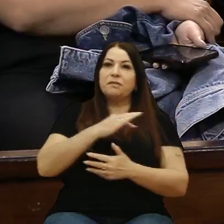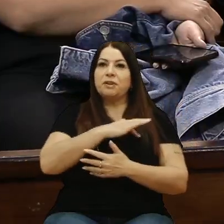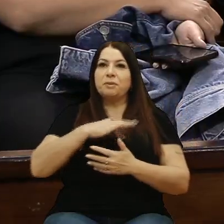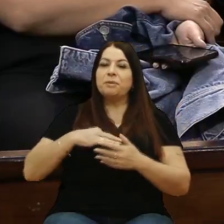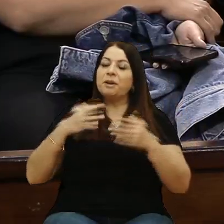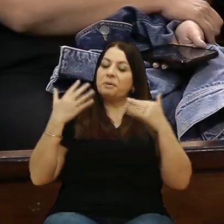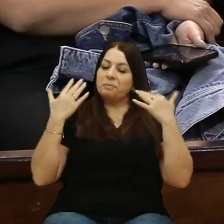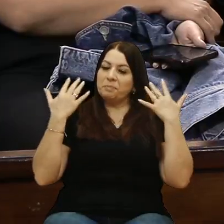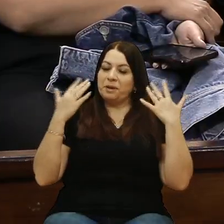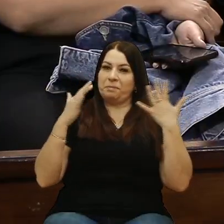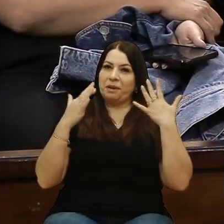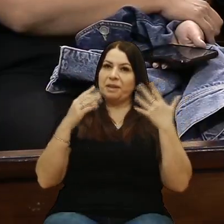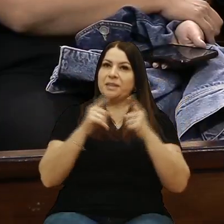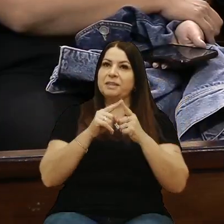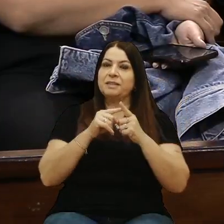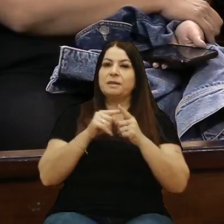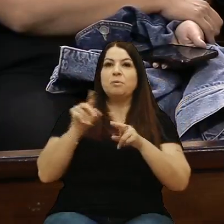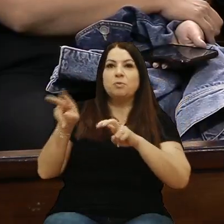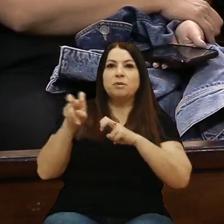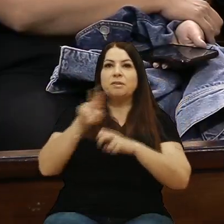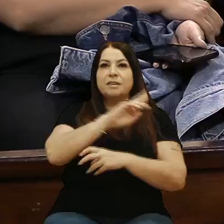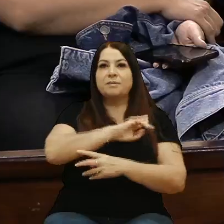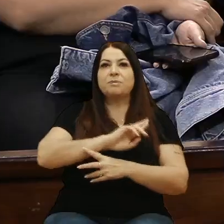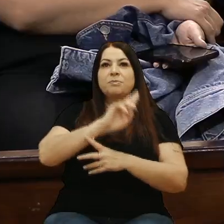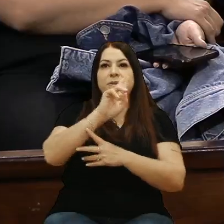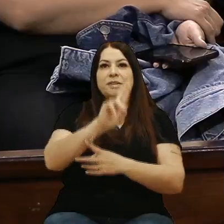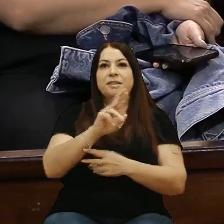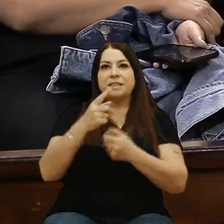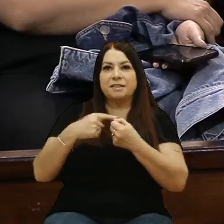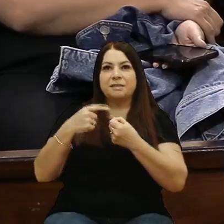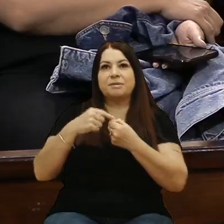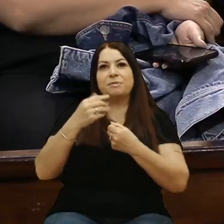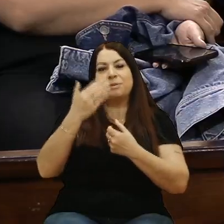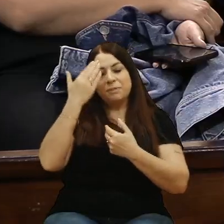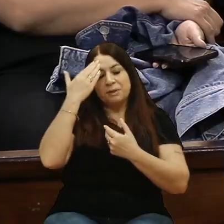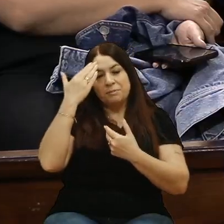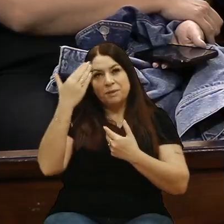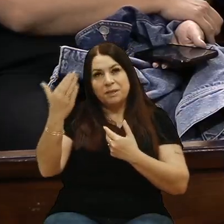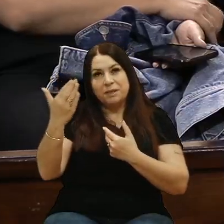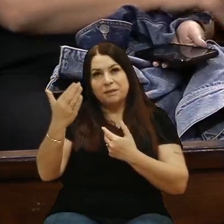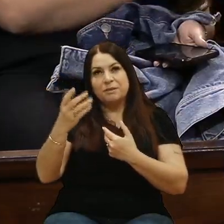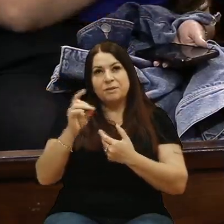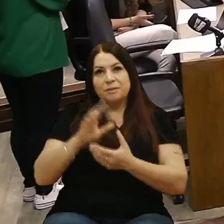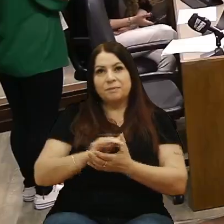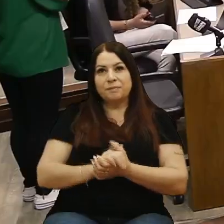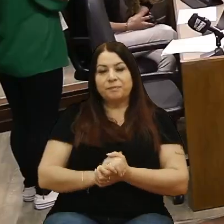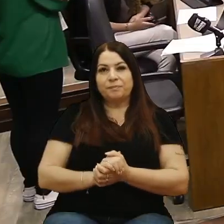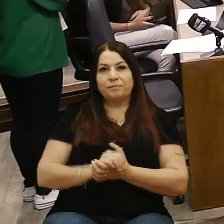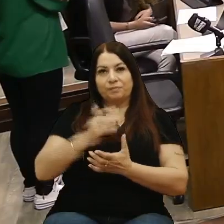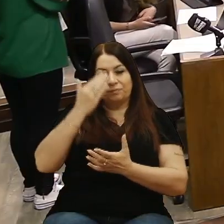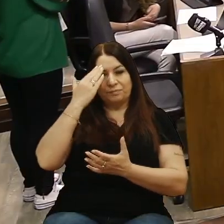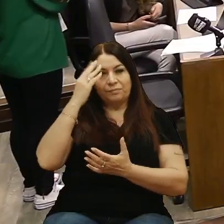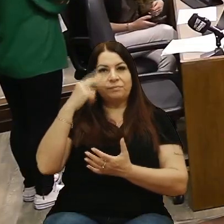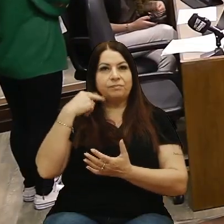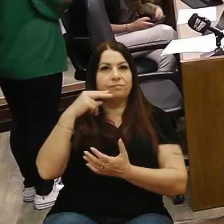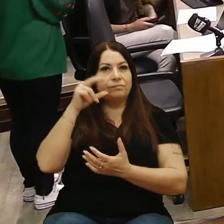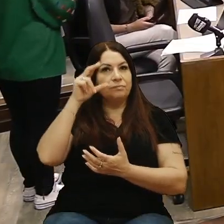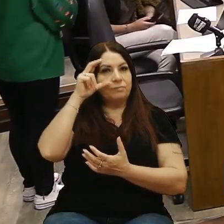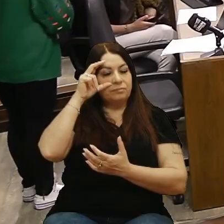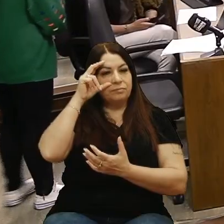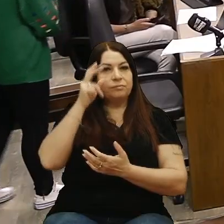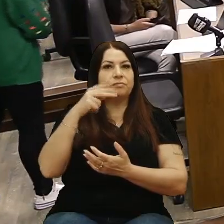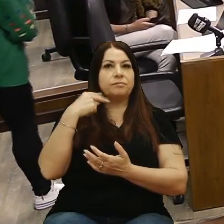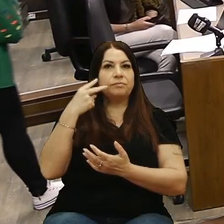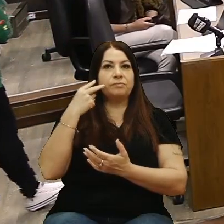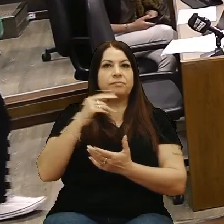de parabéns, porque o interior está representando a cidade. Muito obrigada, e era isso. Obrigado, vereadora Sandra Bonito. Com a